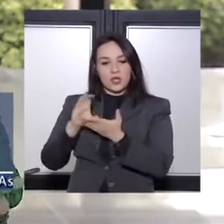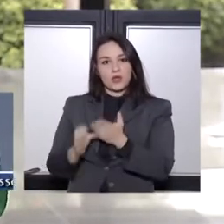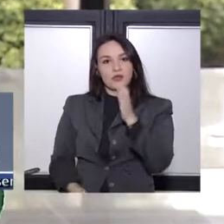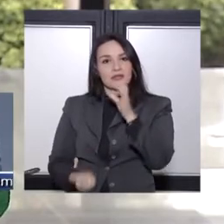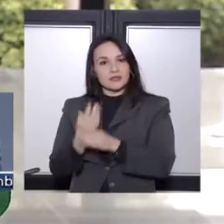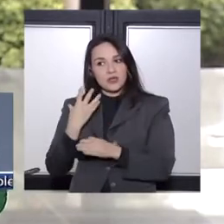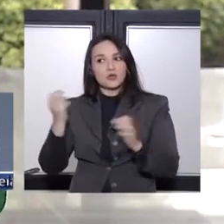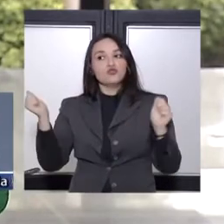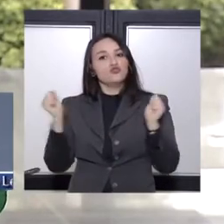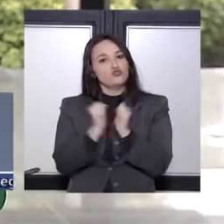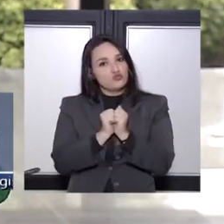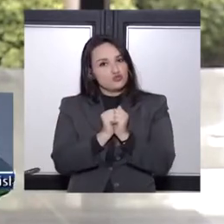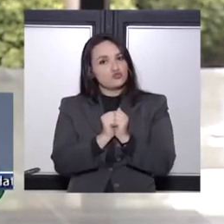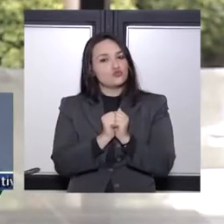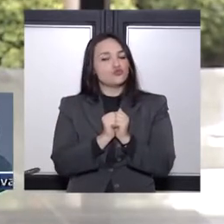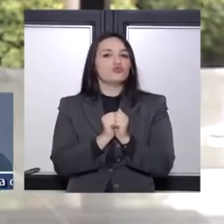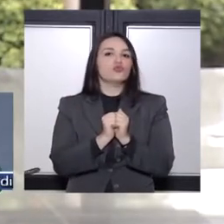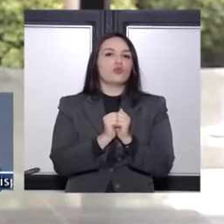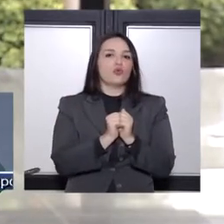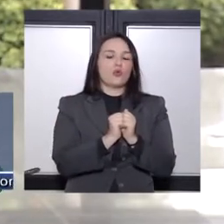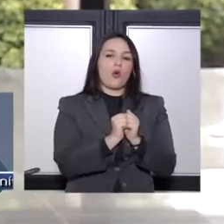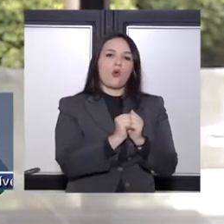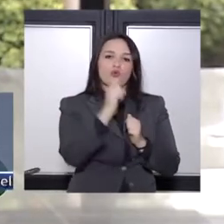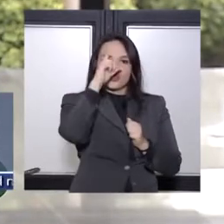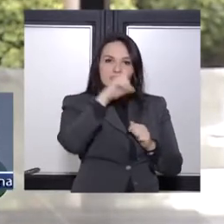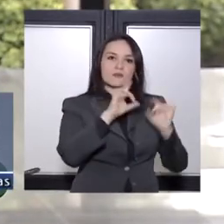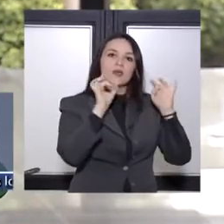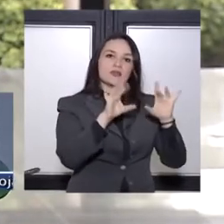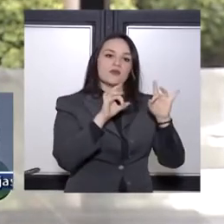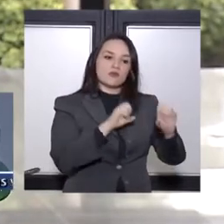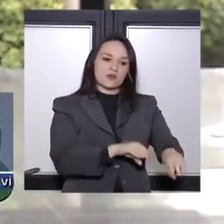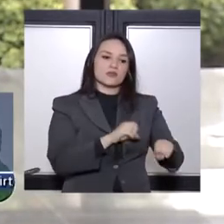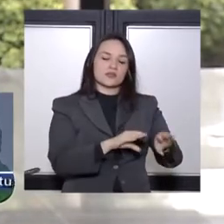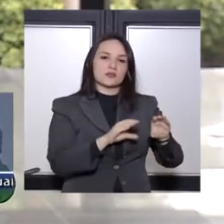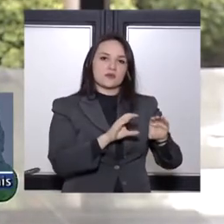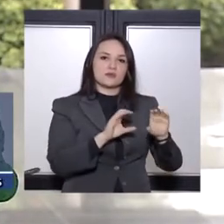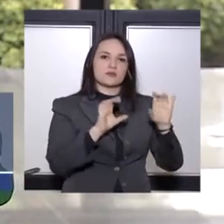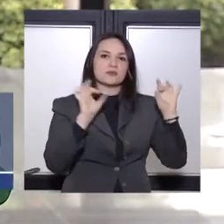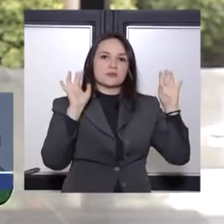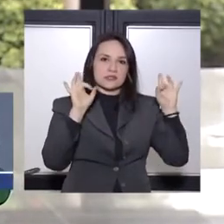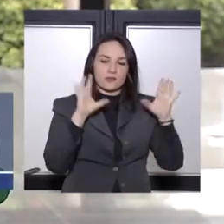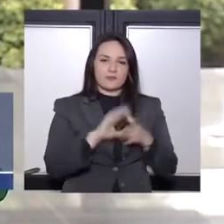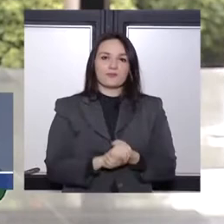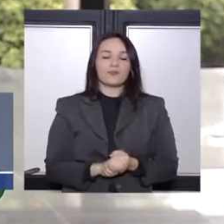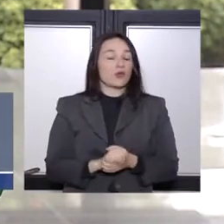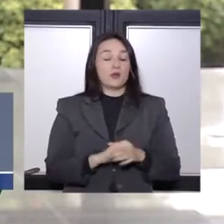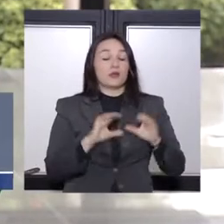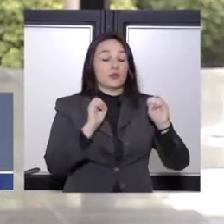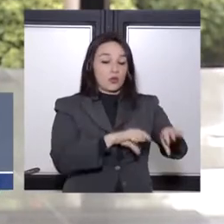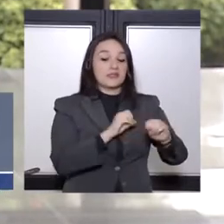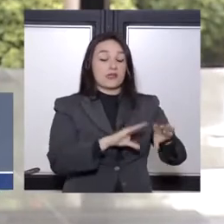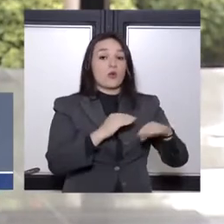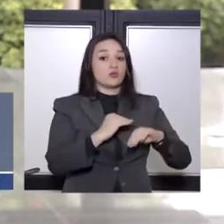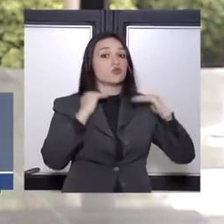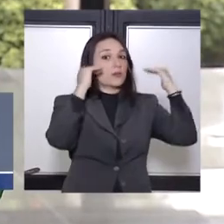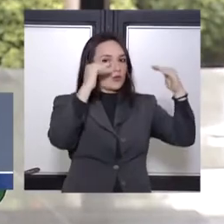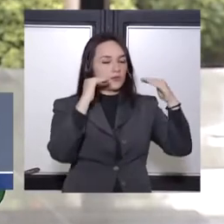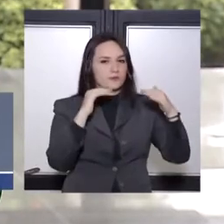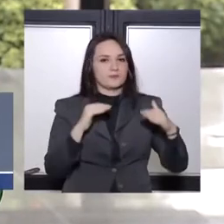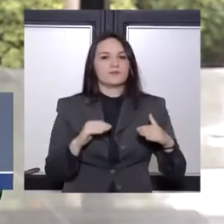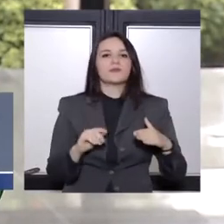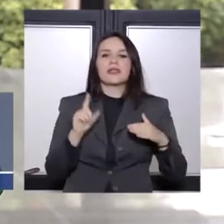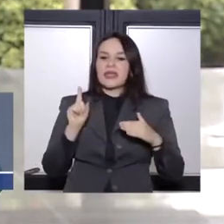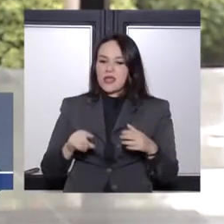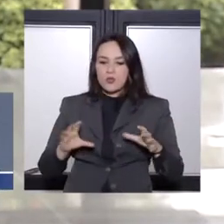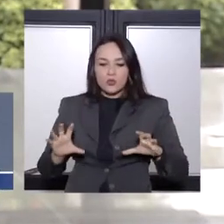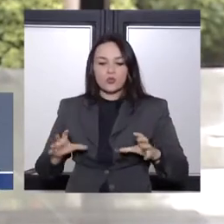em 2017, que é o Conselho das Reitorias, né, de Instituições, de